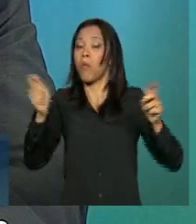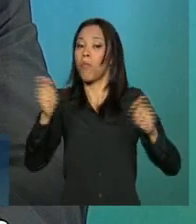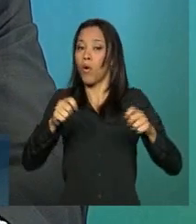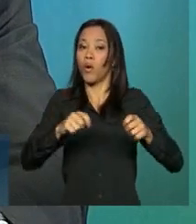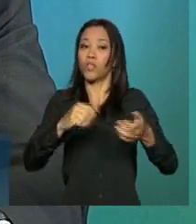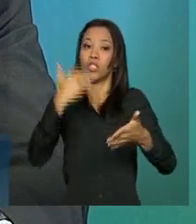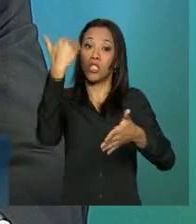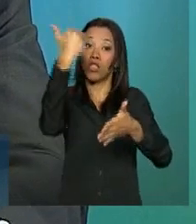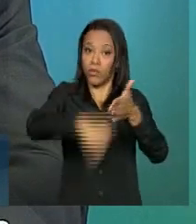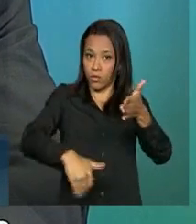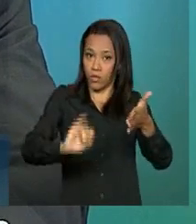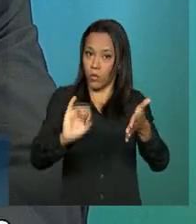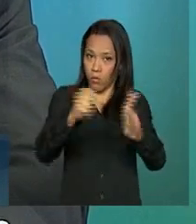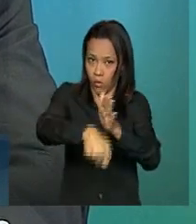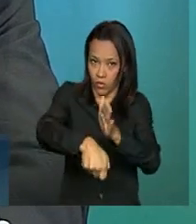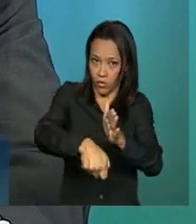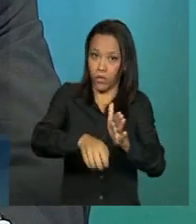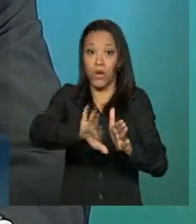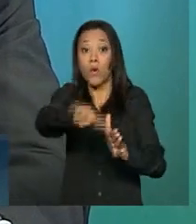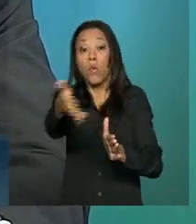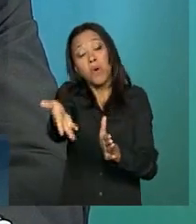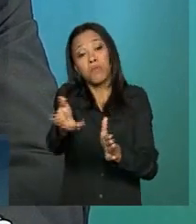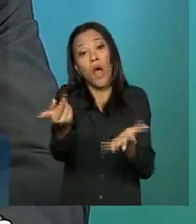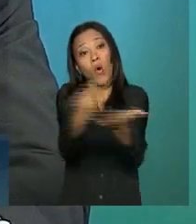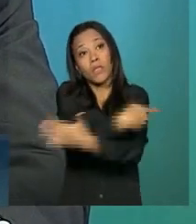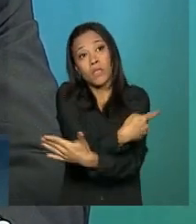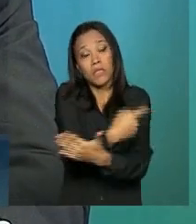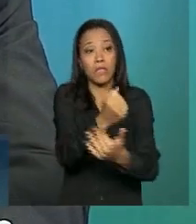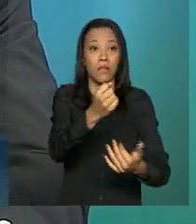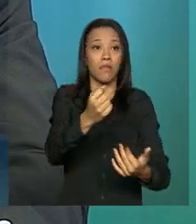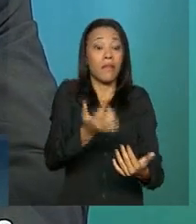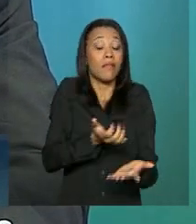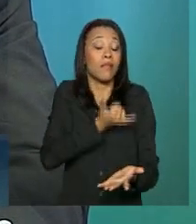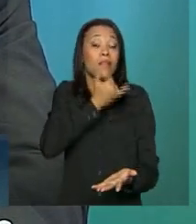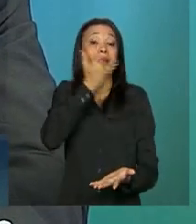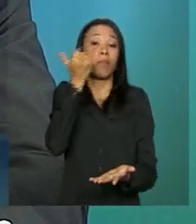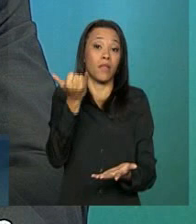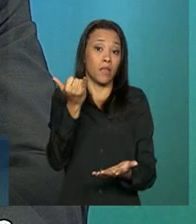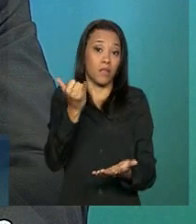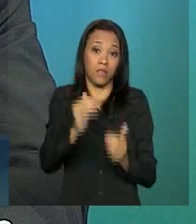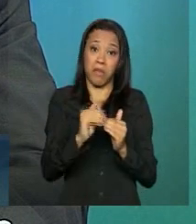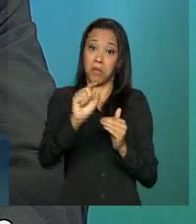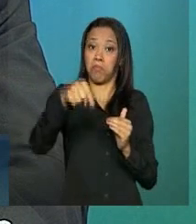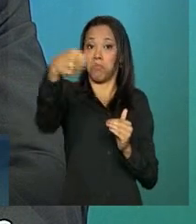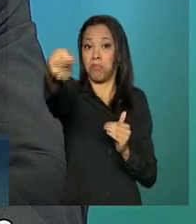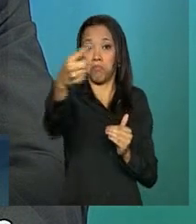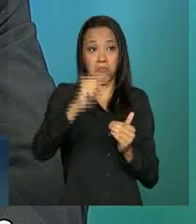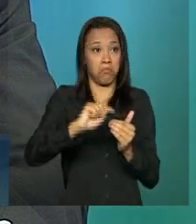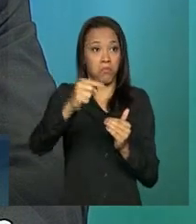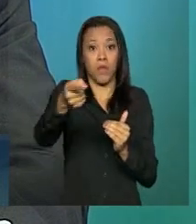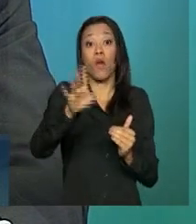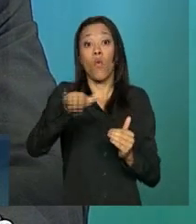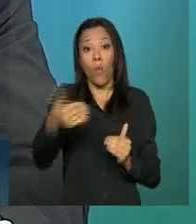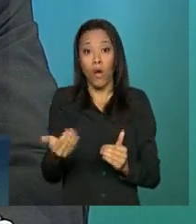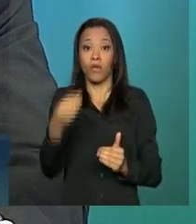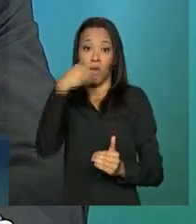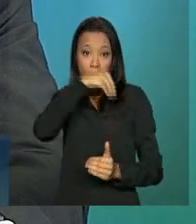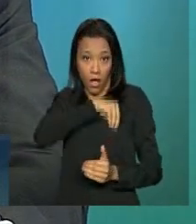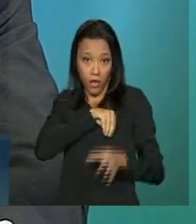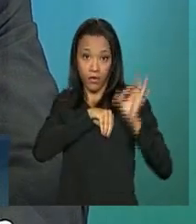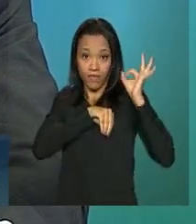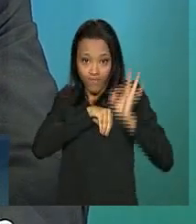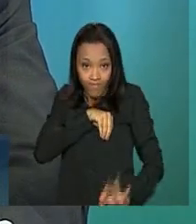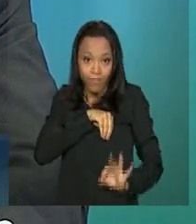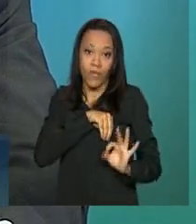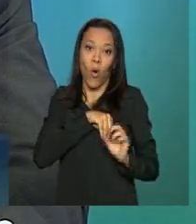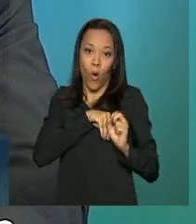O momento em que essa tributação vai acontecer vai depender do momento em que a venda for efetivada. Então, não dá para